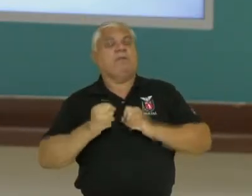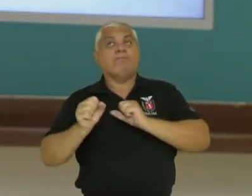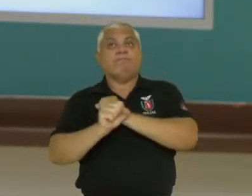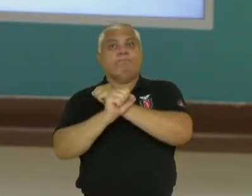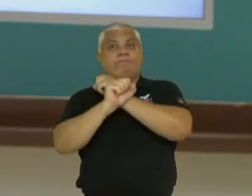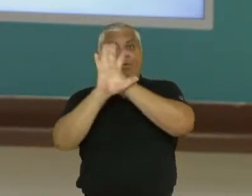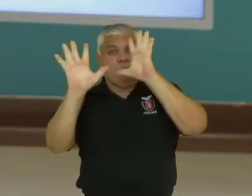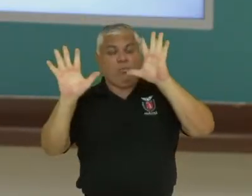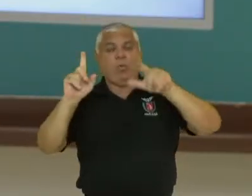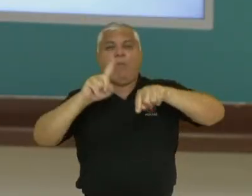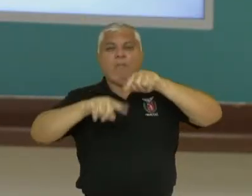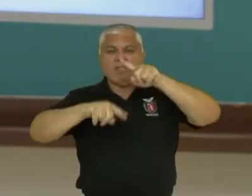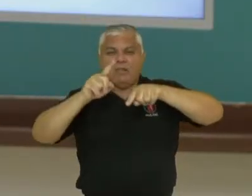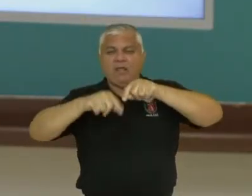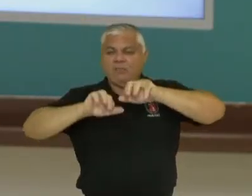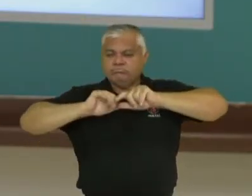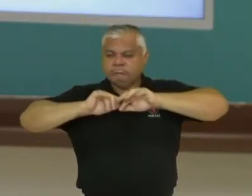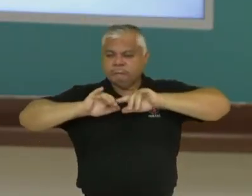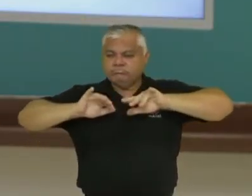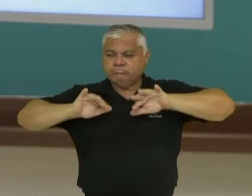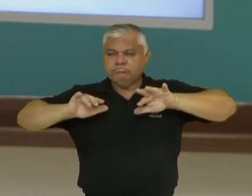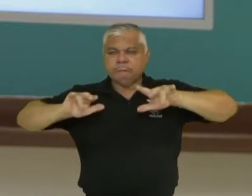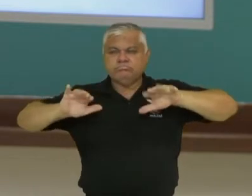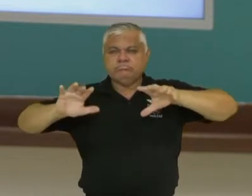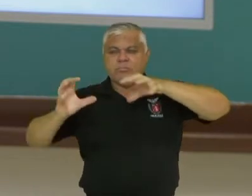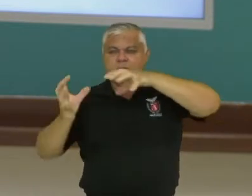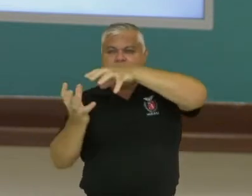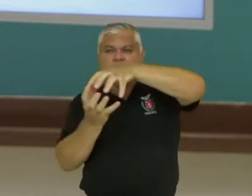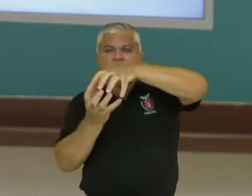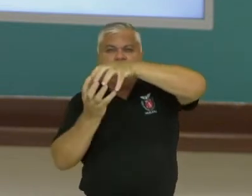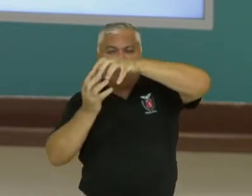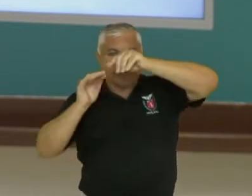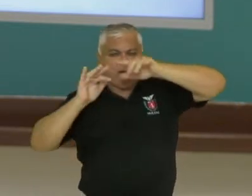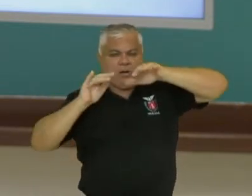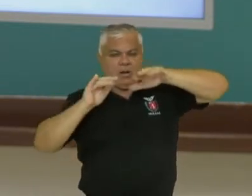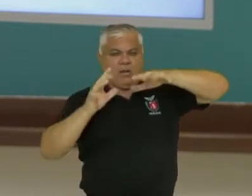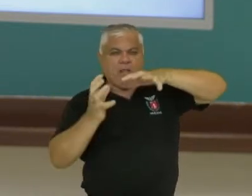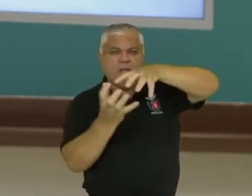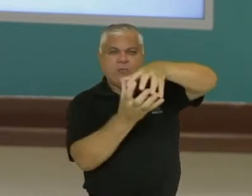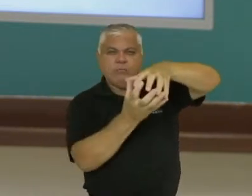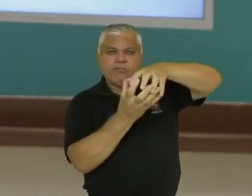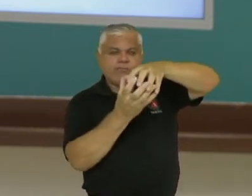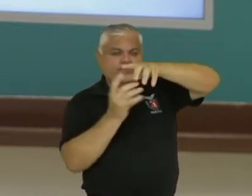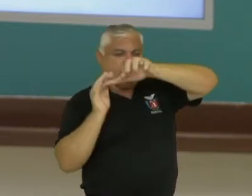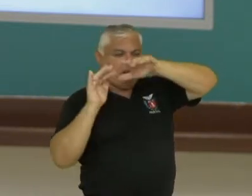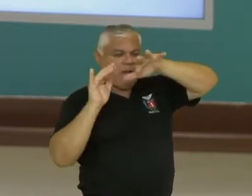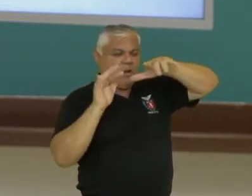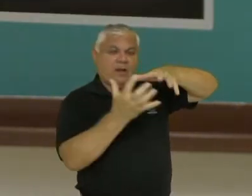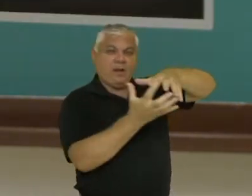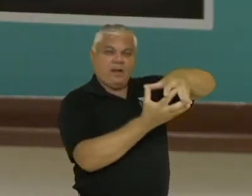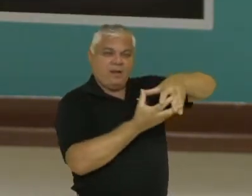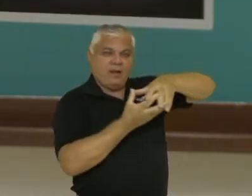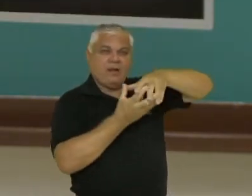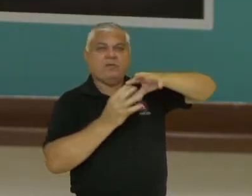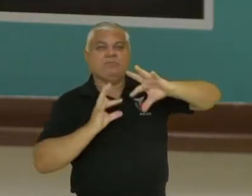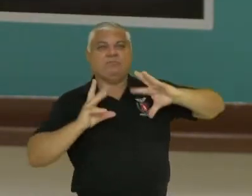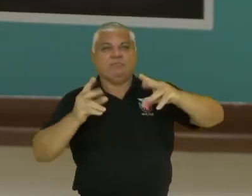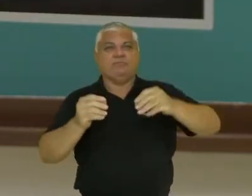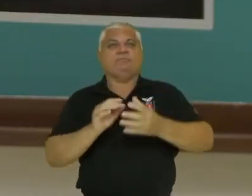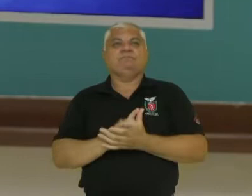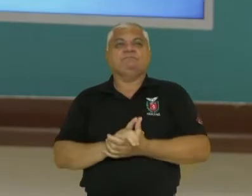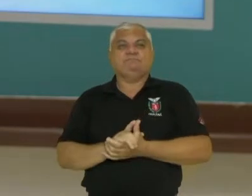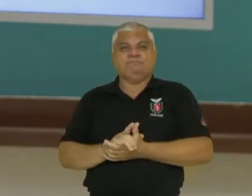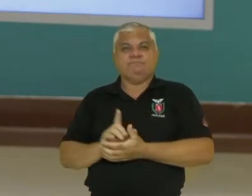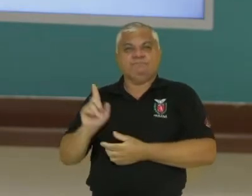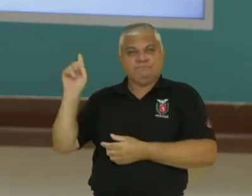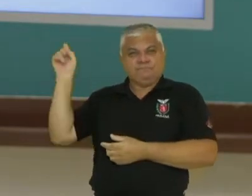do material dela foi formando todos os corpos celestes que nós conhecemos. Aqui eu trago